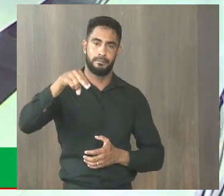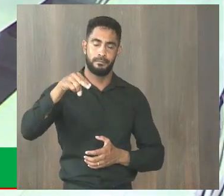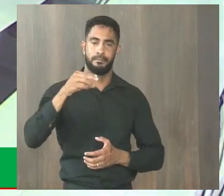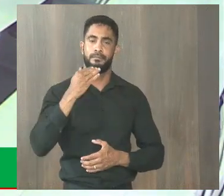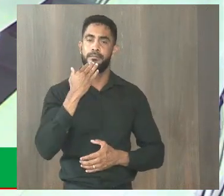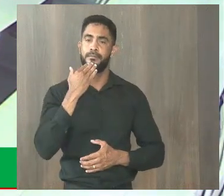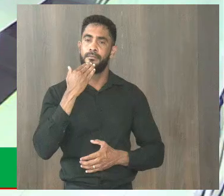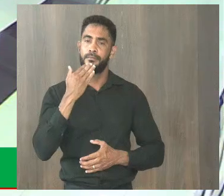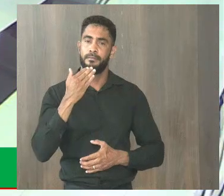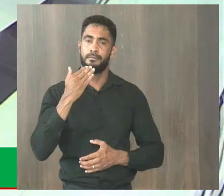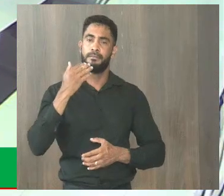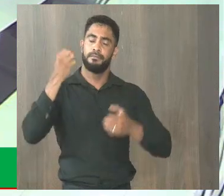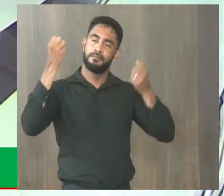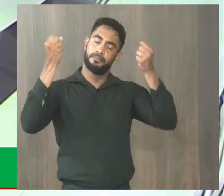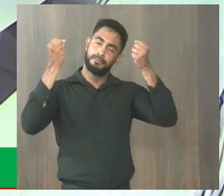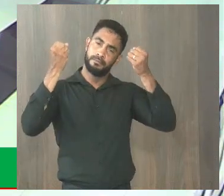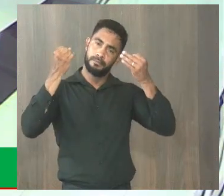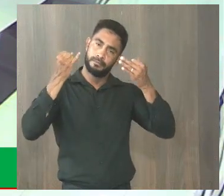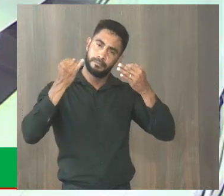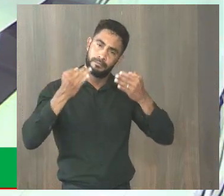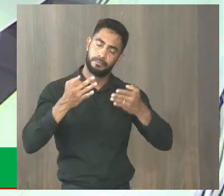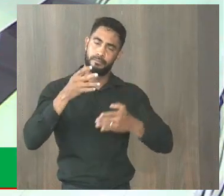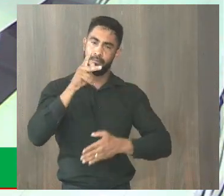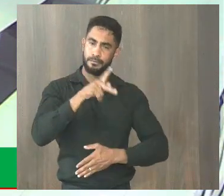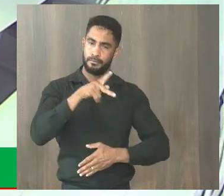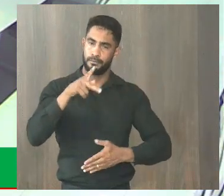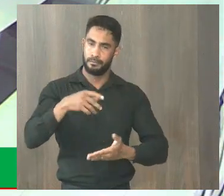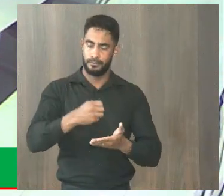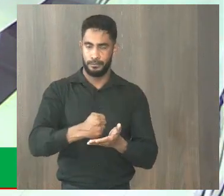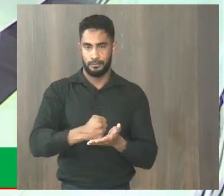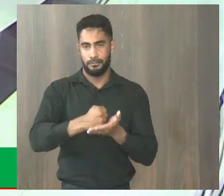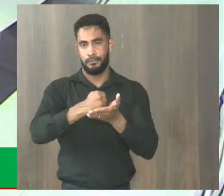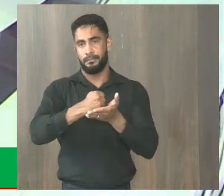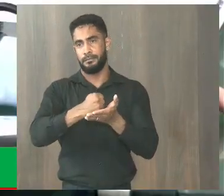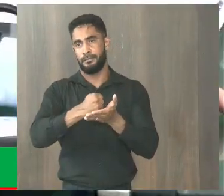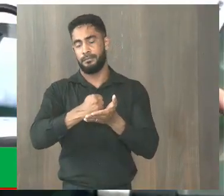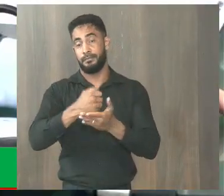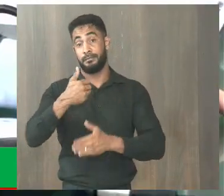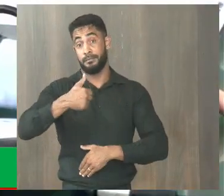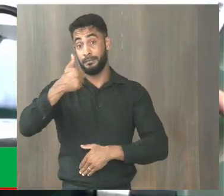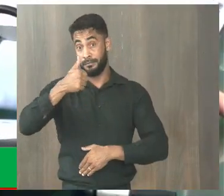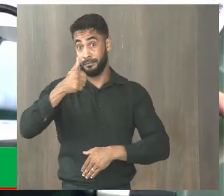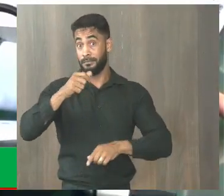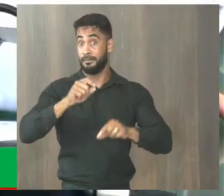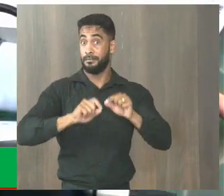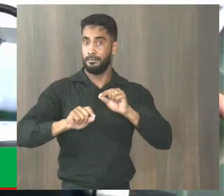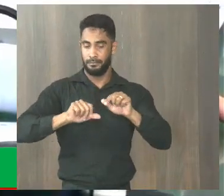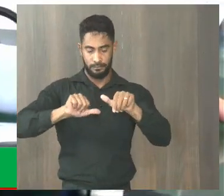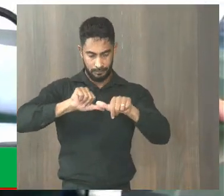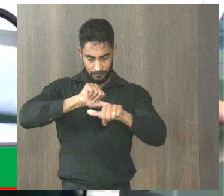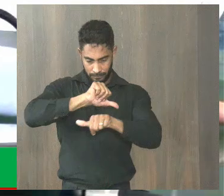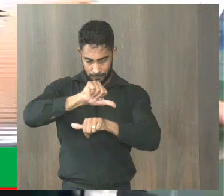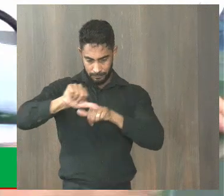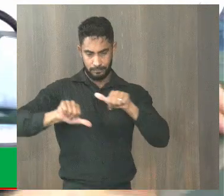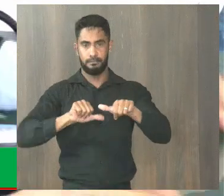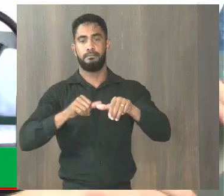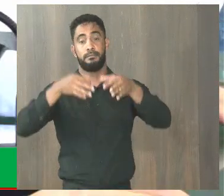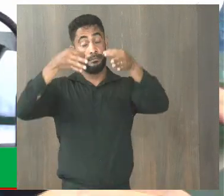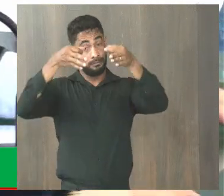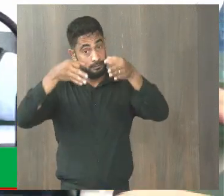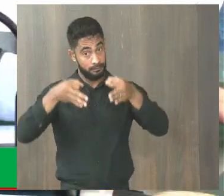aí, falando sobre, né, os professores de apoio, né, primeiro para mudar a nomenclatura para a forma